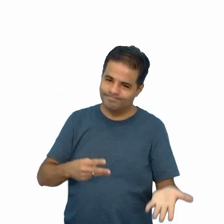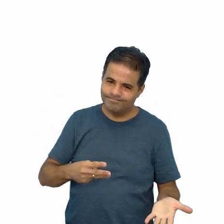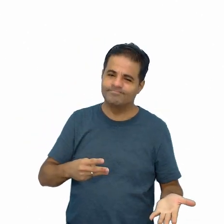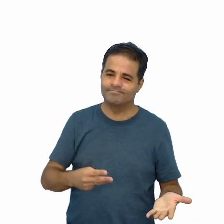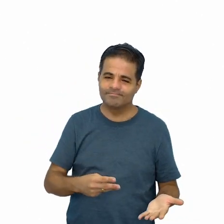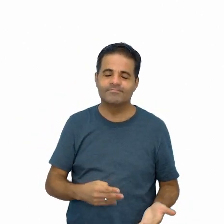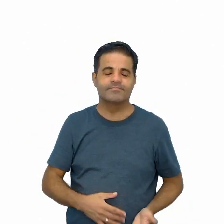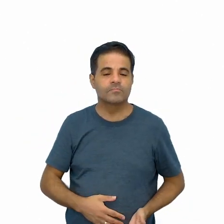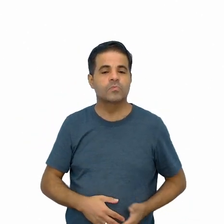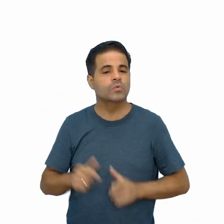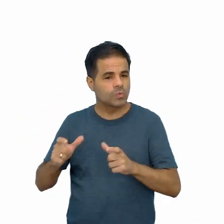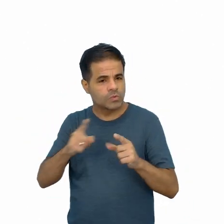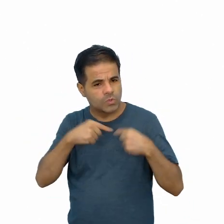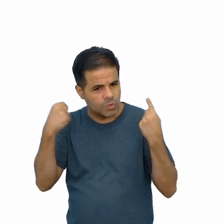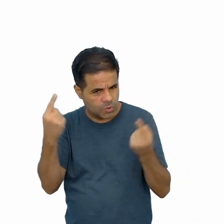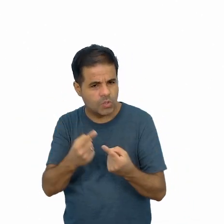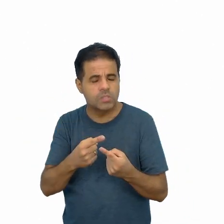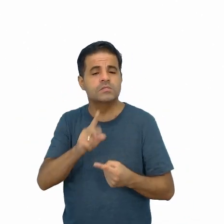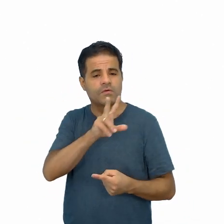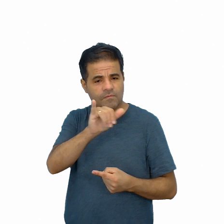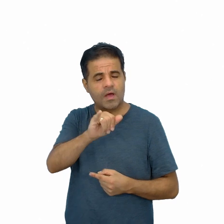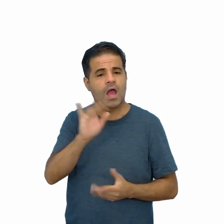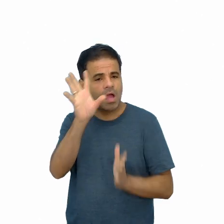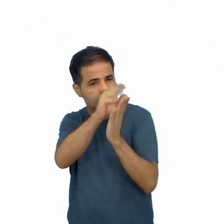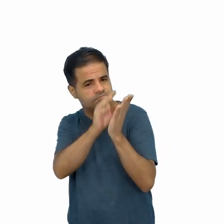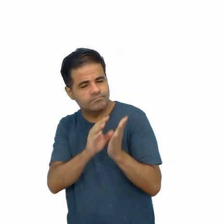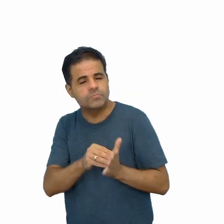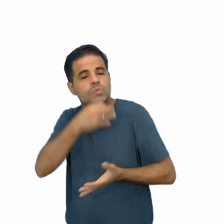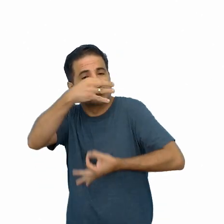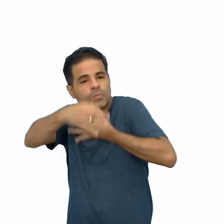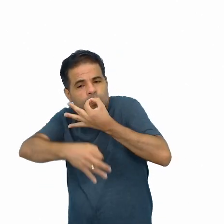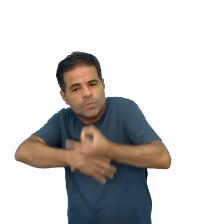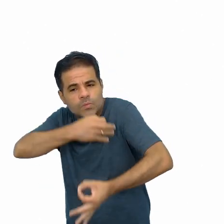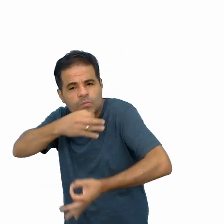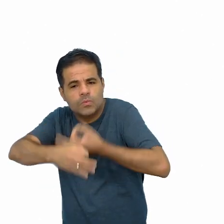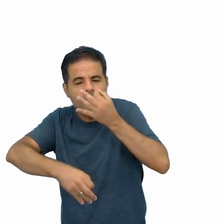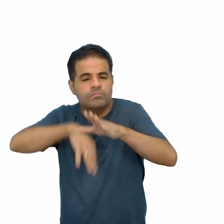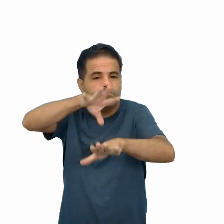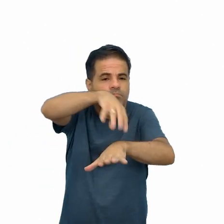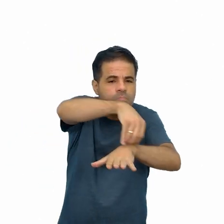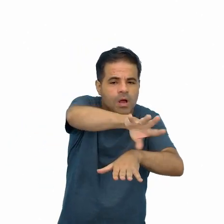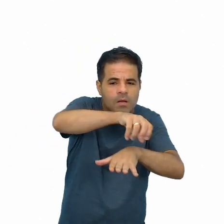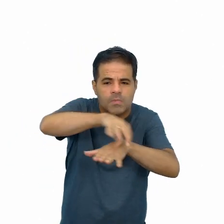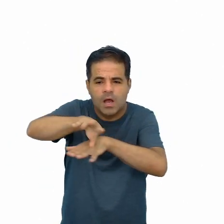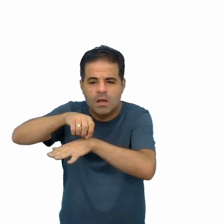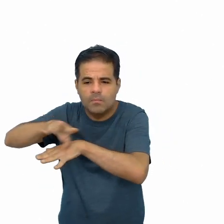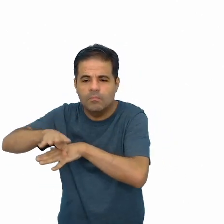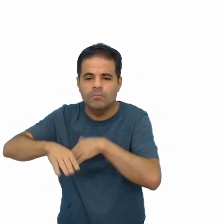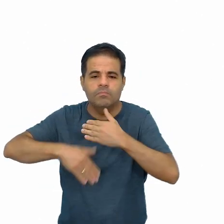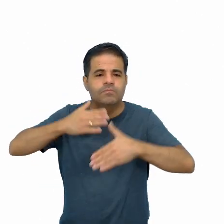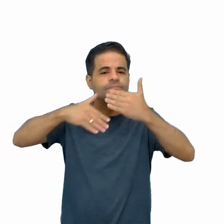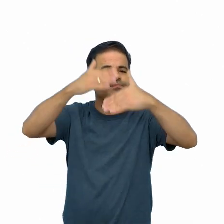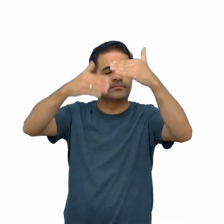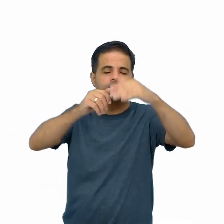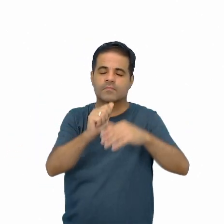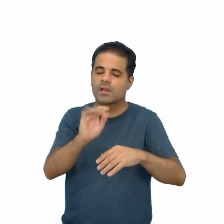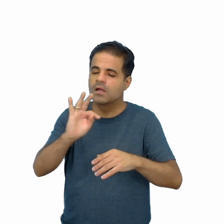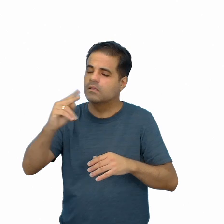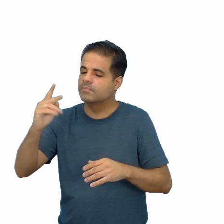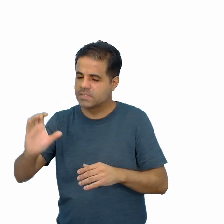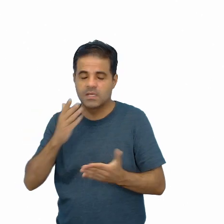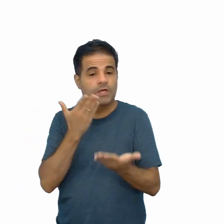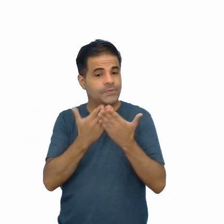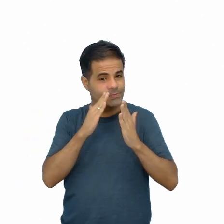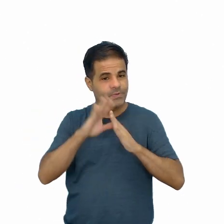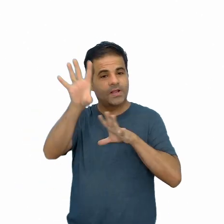aqueles onde nós vamos colocar sugestões para o desdobramento desse ATPC na escola,